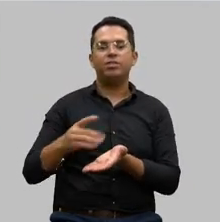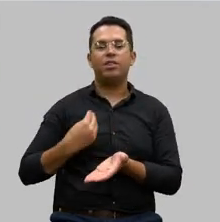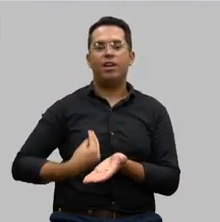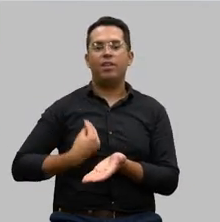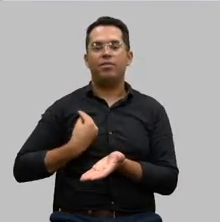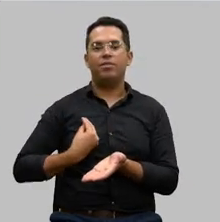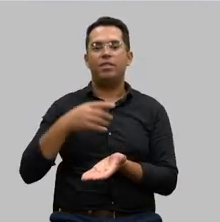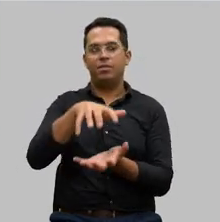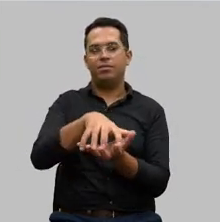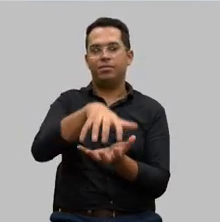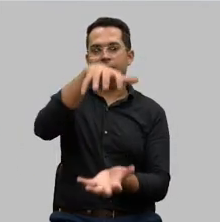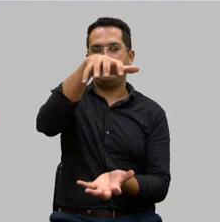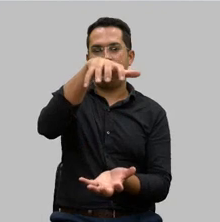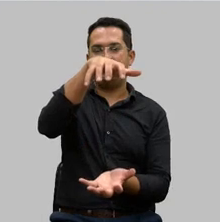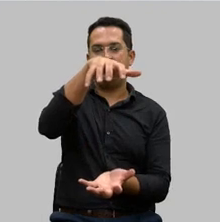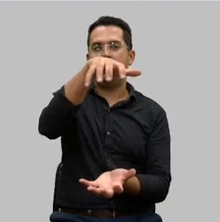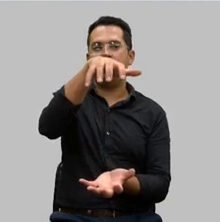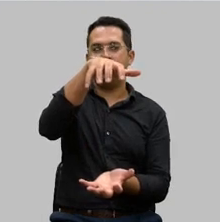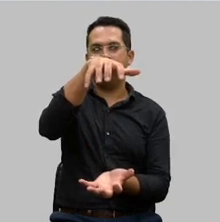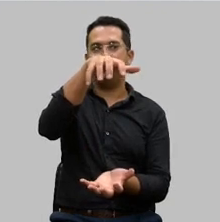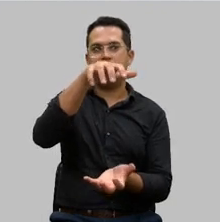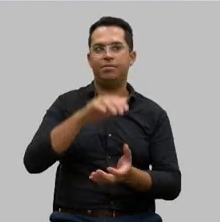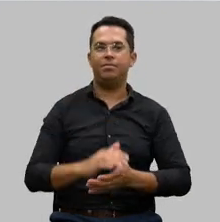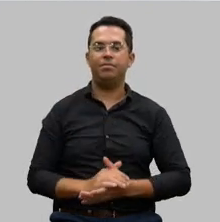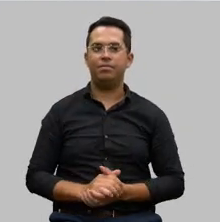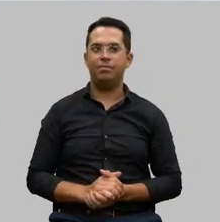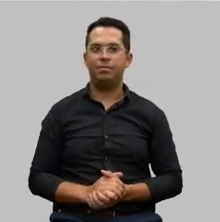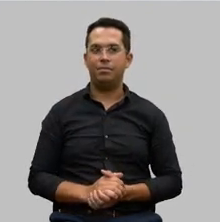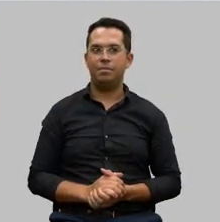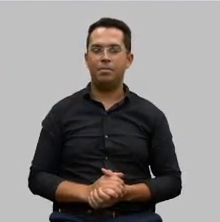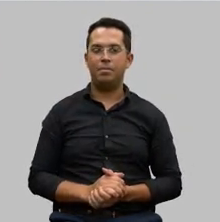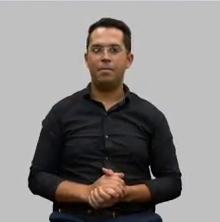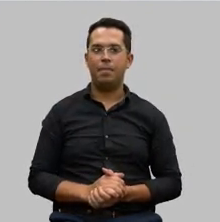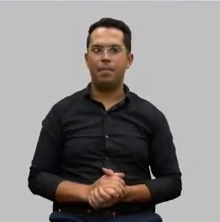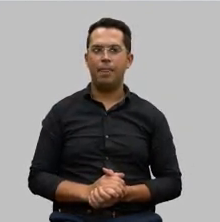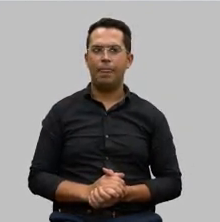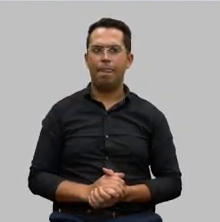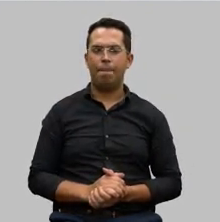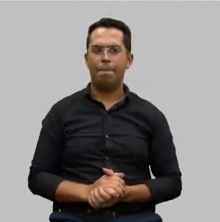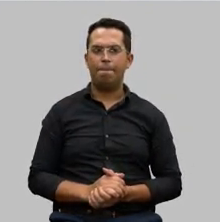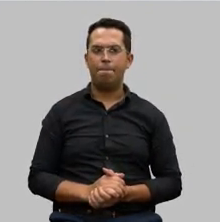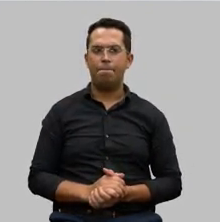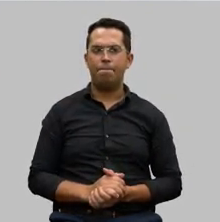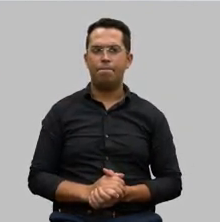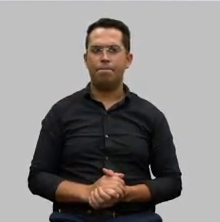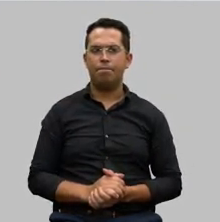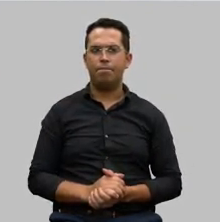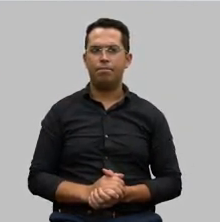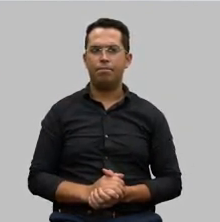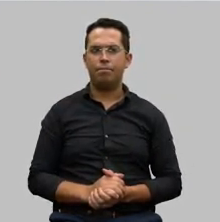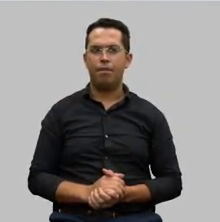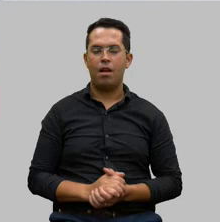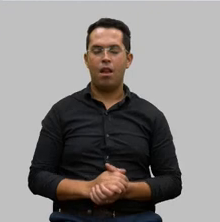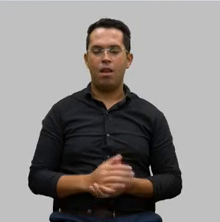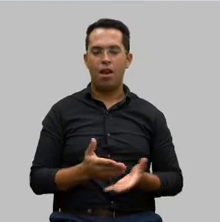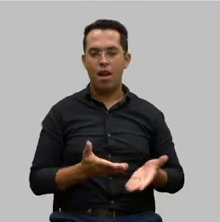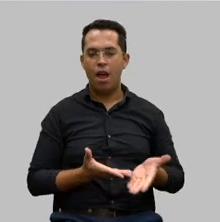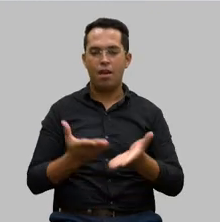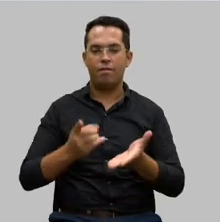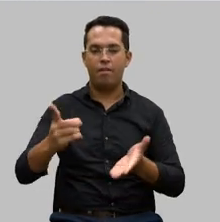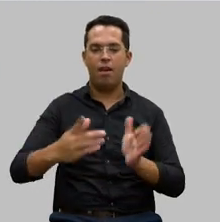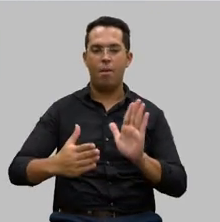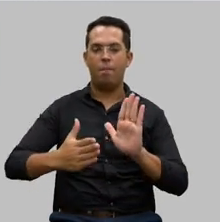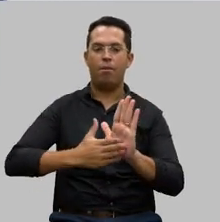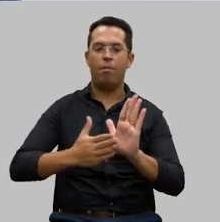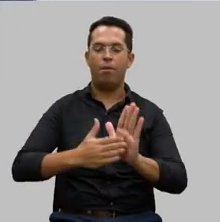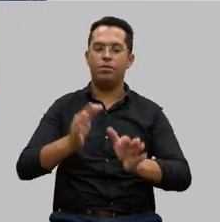vereadores nós temos os deputados estaduais e federais entendeu e gente levar para ele proposta levar para eles projetos